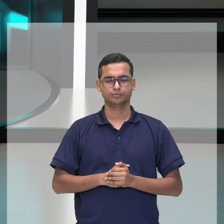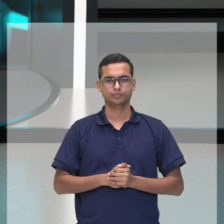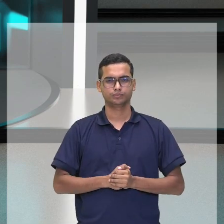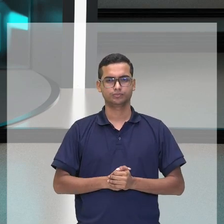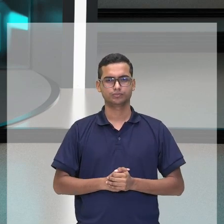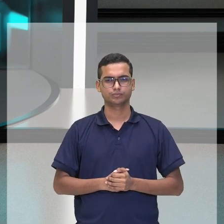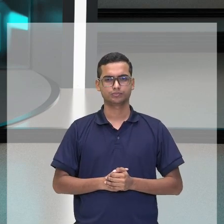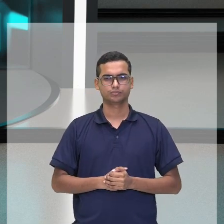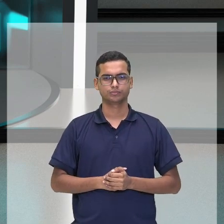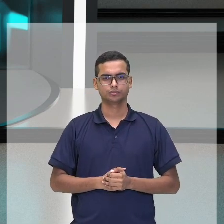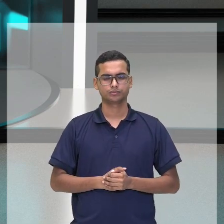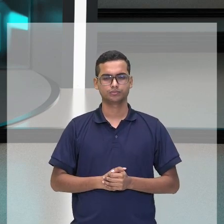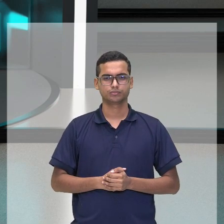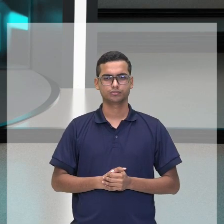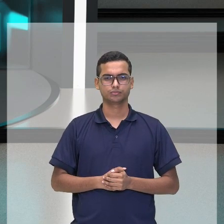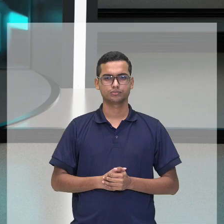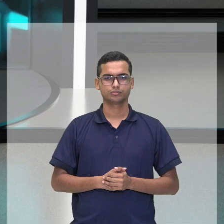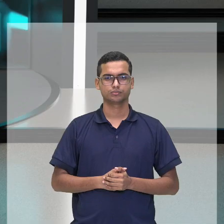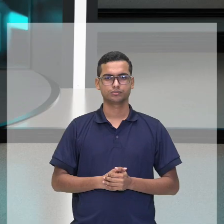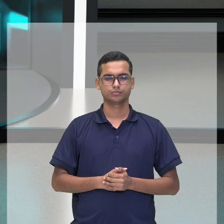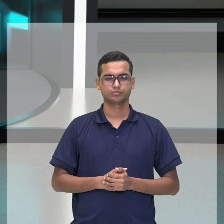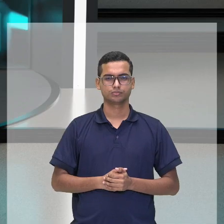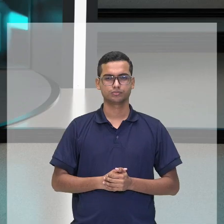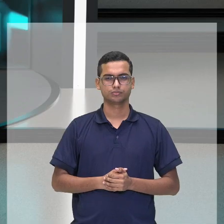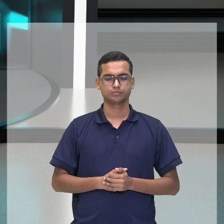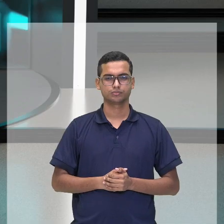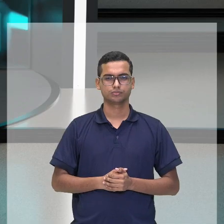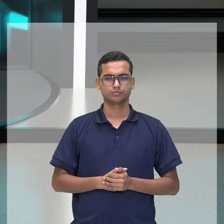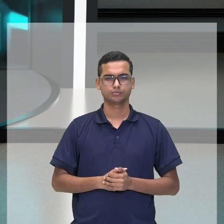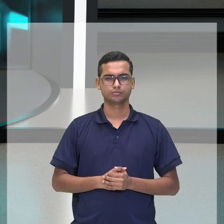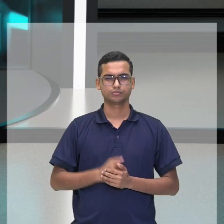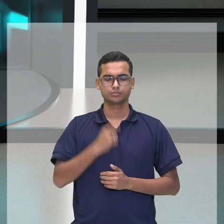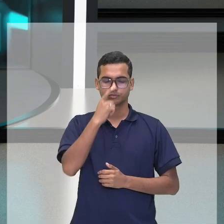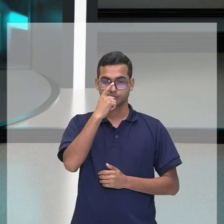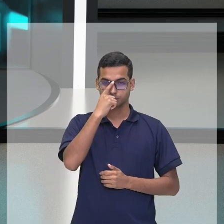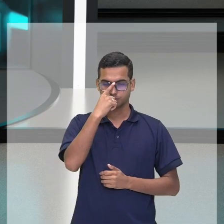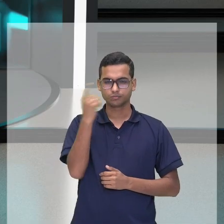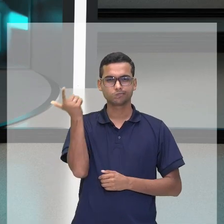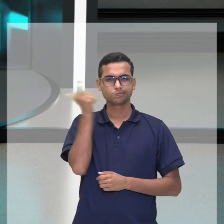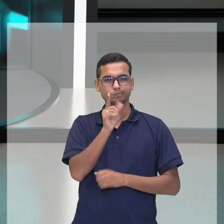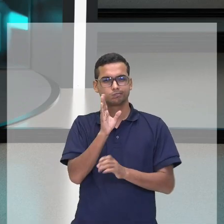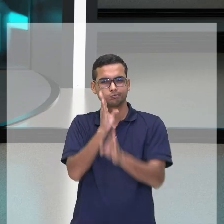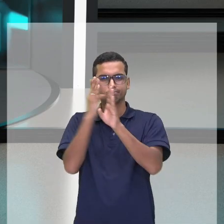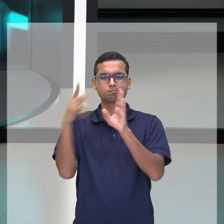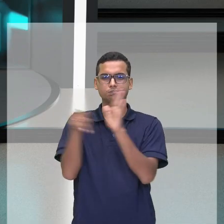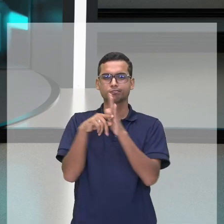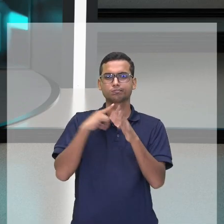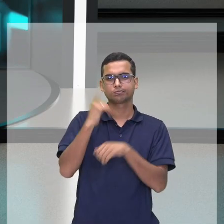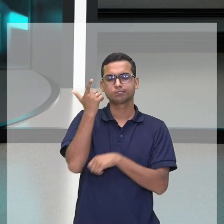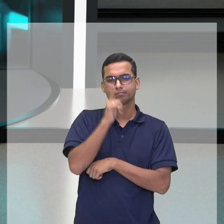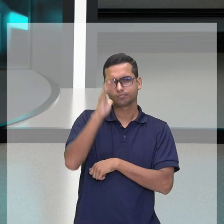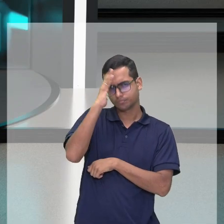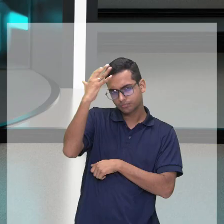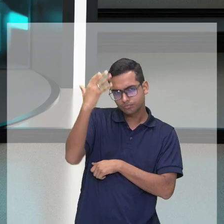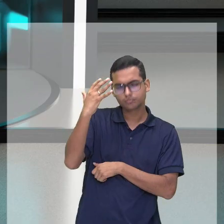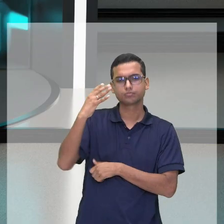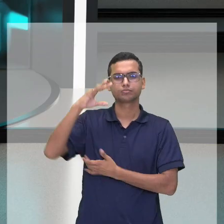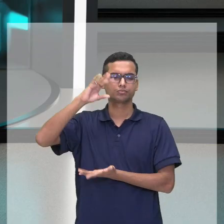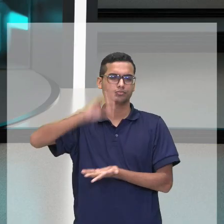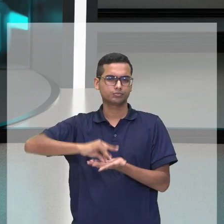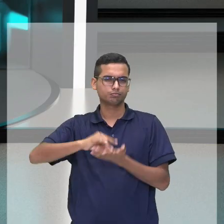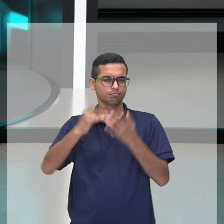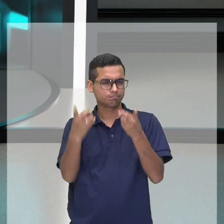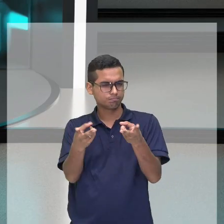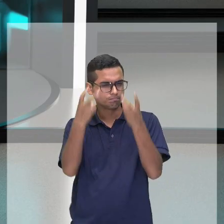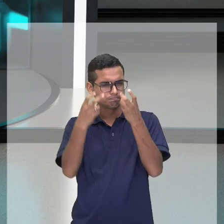na origem dos problemas, né? E aí você acaba encontrando soluções para os seus dilemas. Então veja como é interessante,